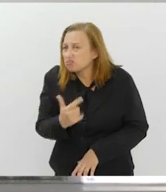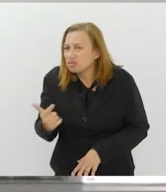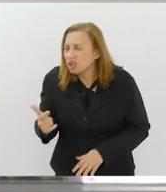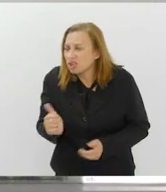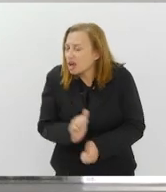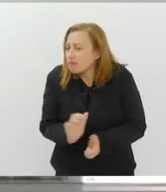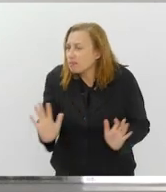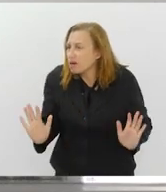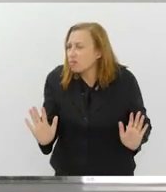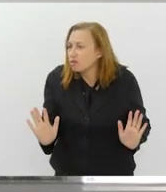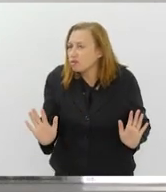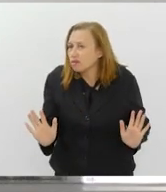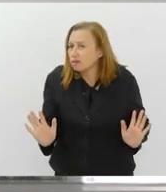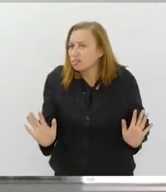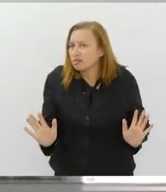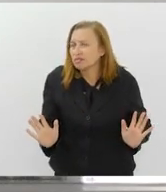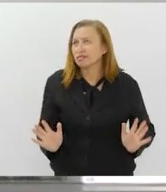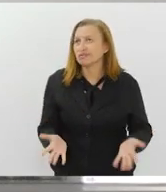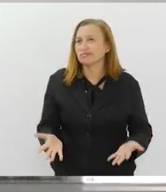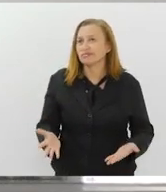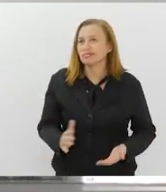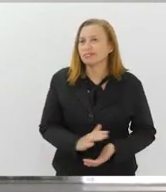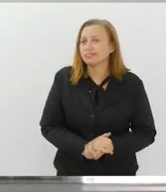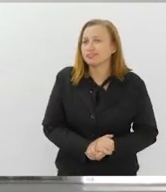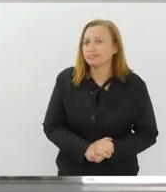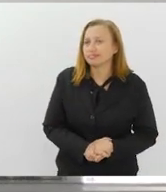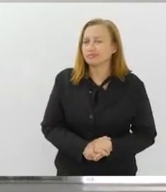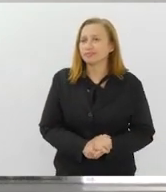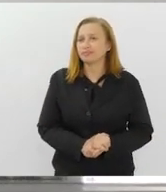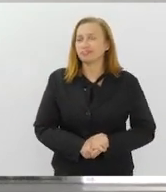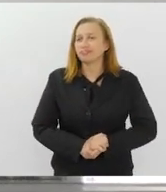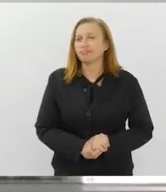ponto. Não adianta dizer que... Isso.